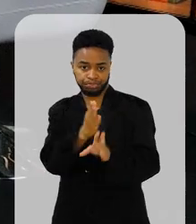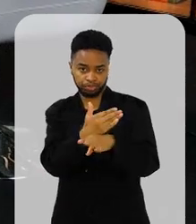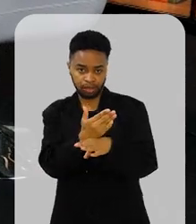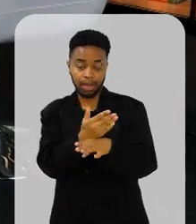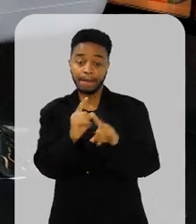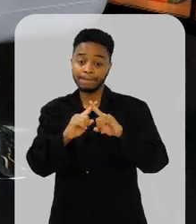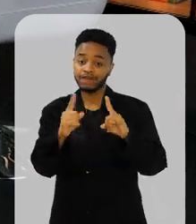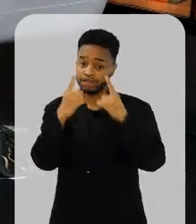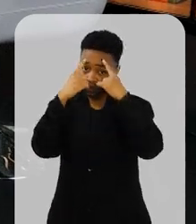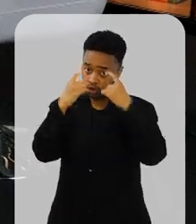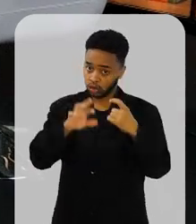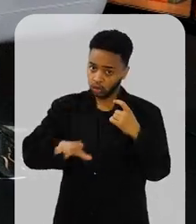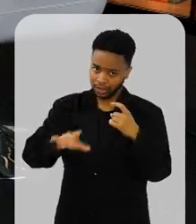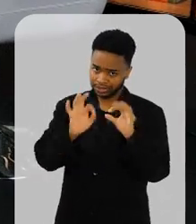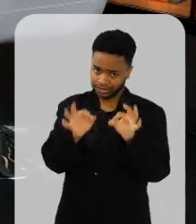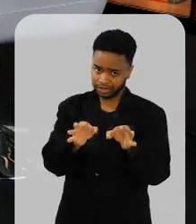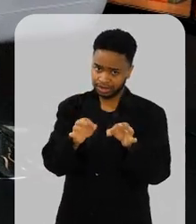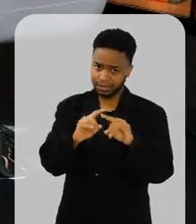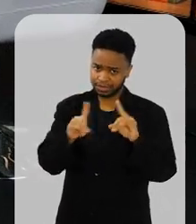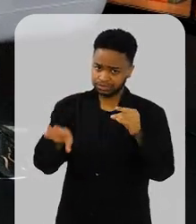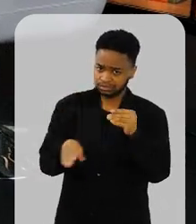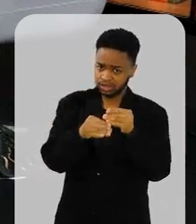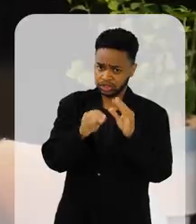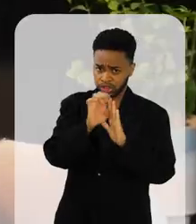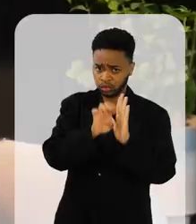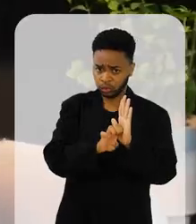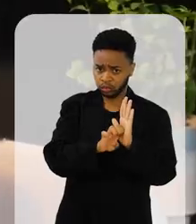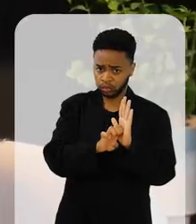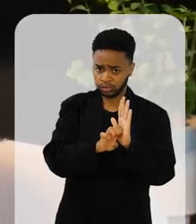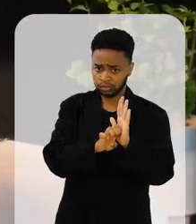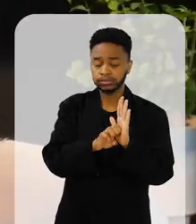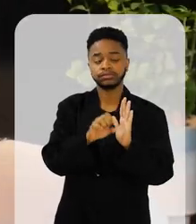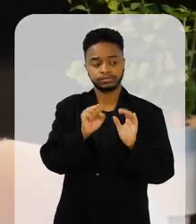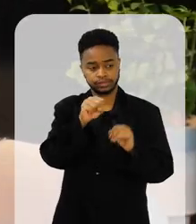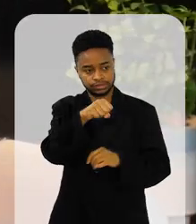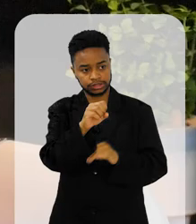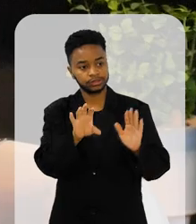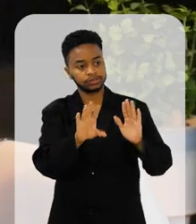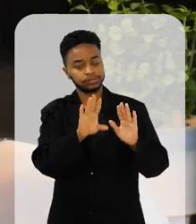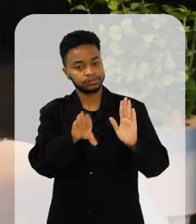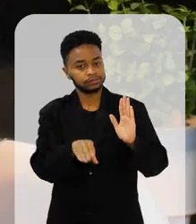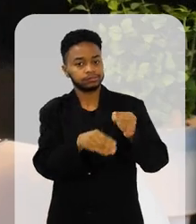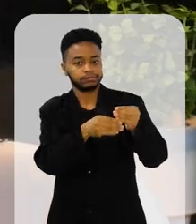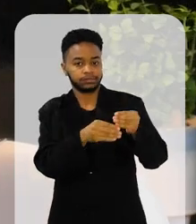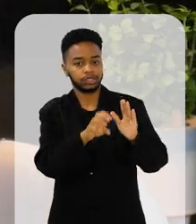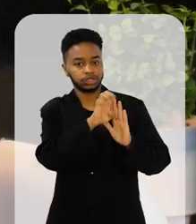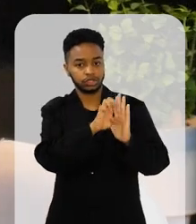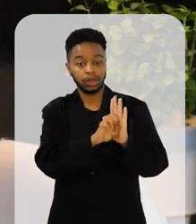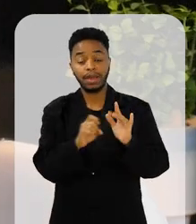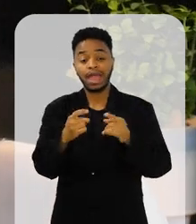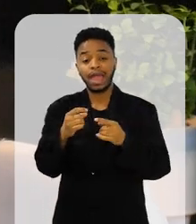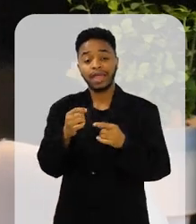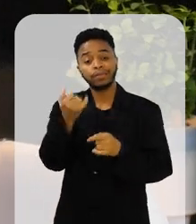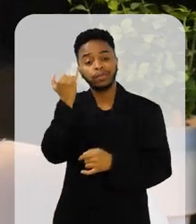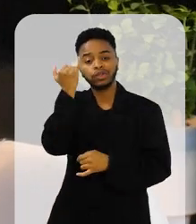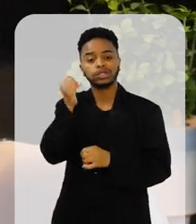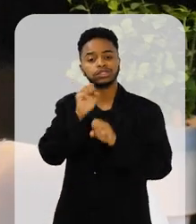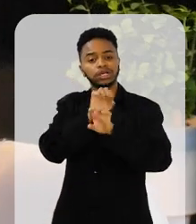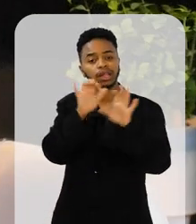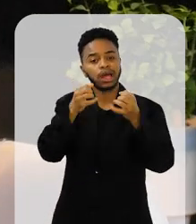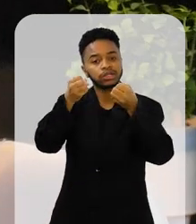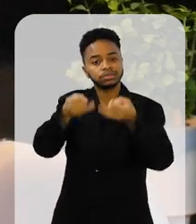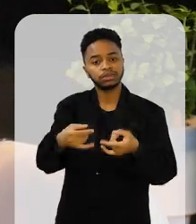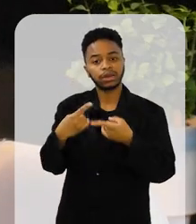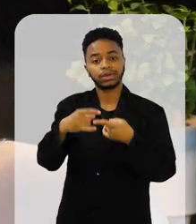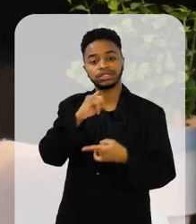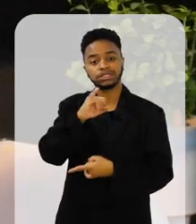Estatuto. Entra no Estatuto. Entra no Estatuto. É importante a gente deixar claro, porque quem está nos assistindo, que conhece alguém, que muitas vezes não sabe